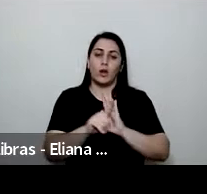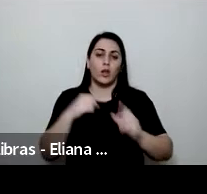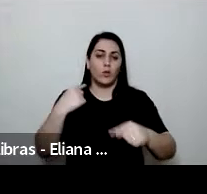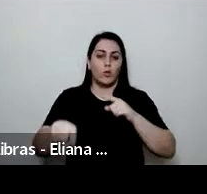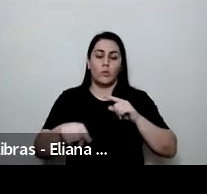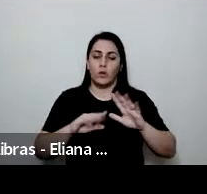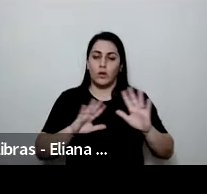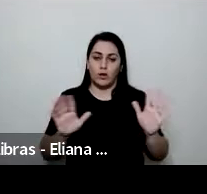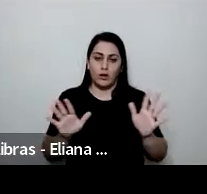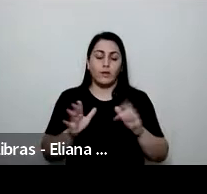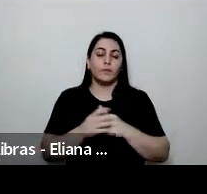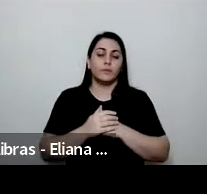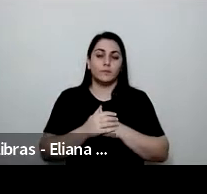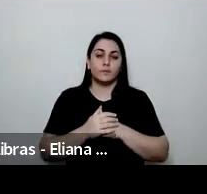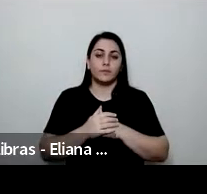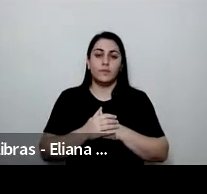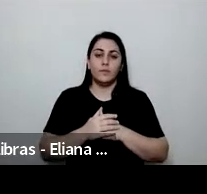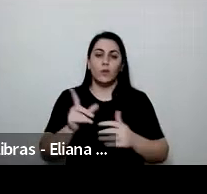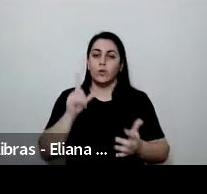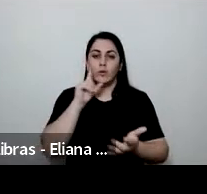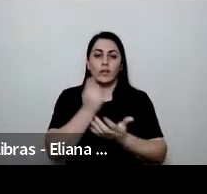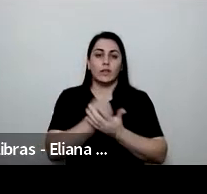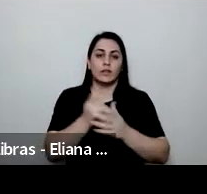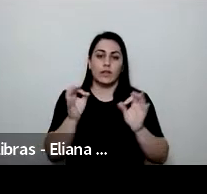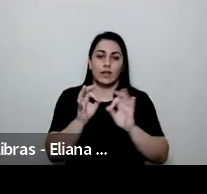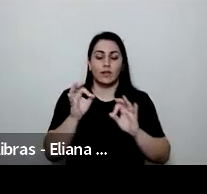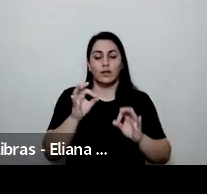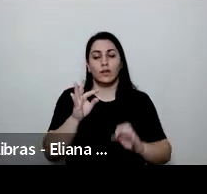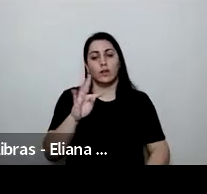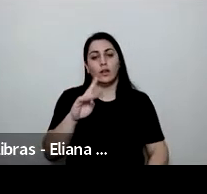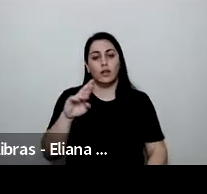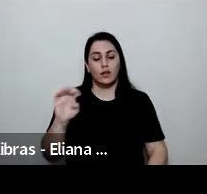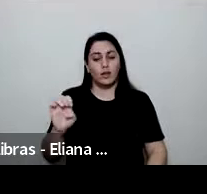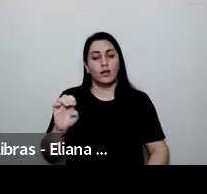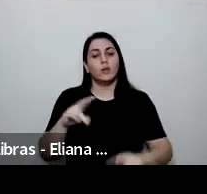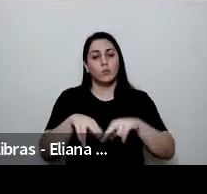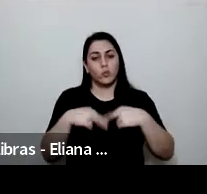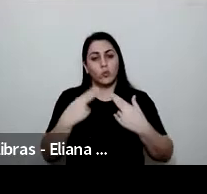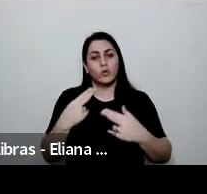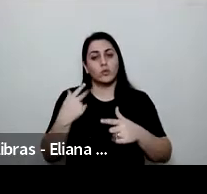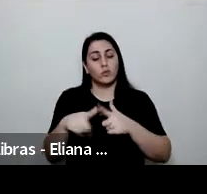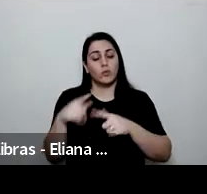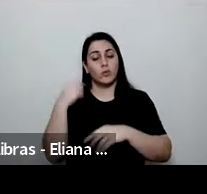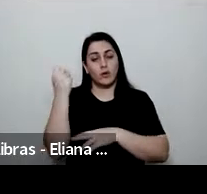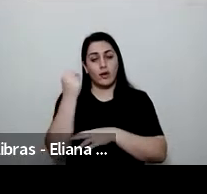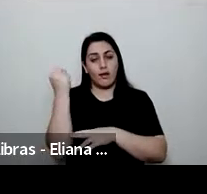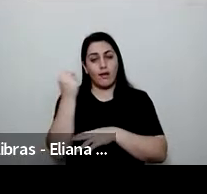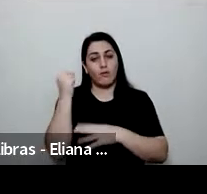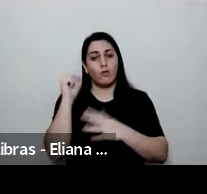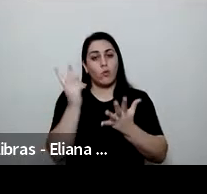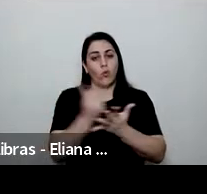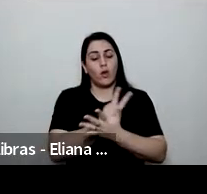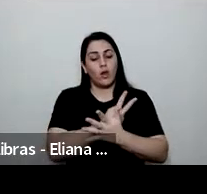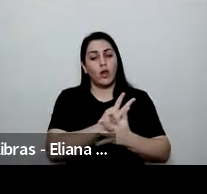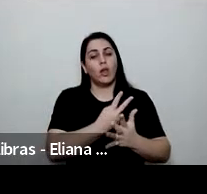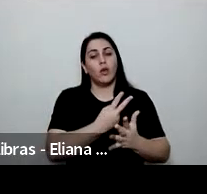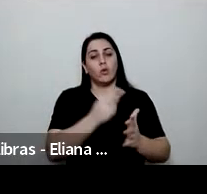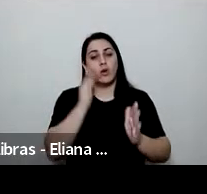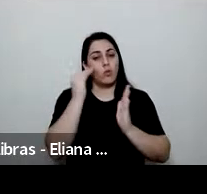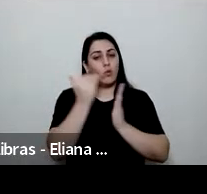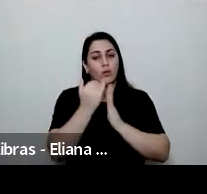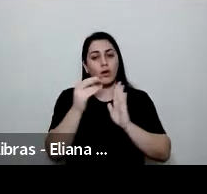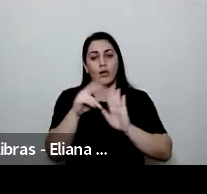estavam preconizadas que não foram determinados pelo TRE e nesse sentido em parte da gravidade do descumprimento de uma resolução